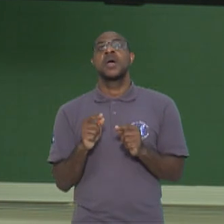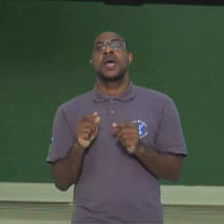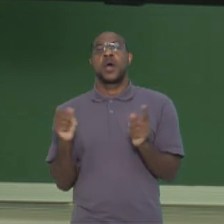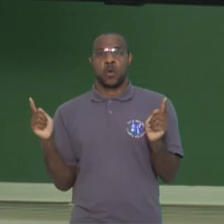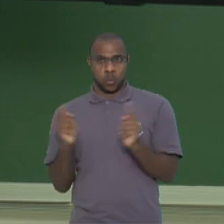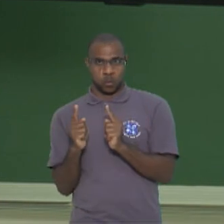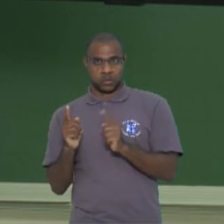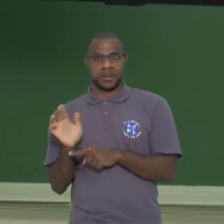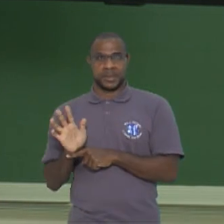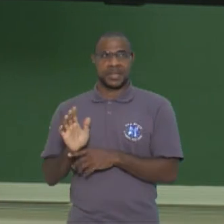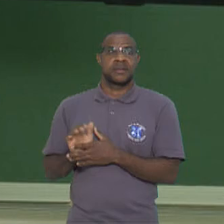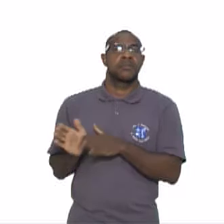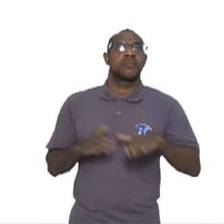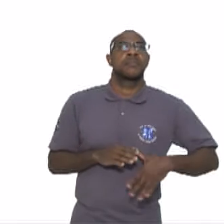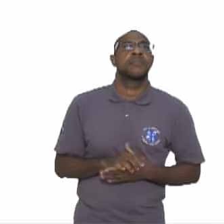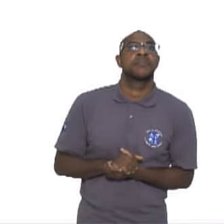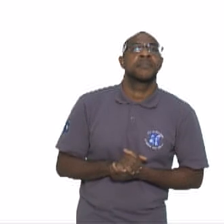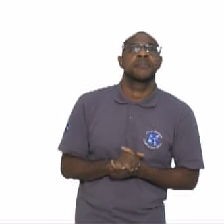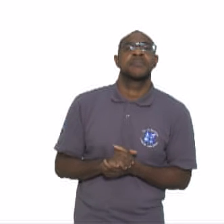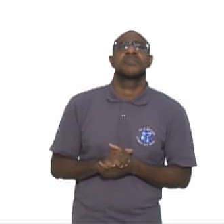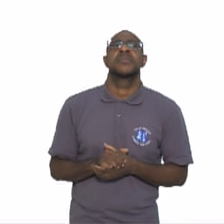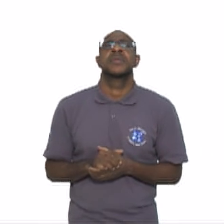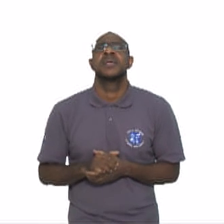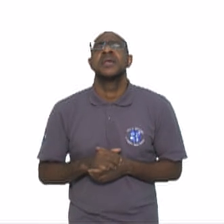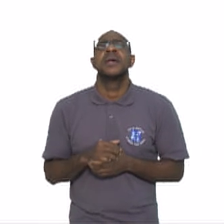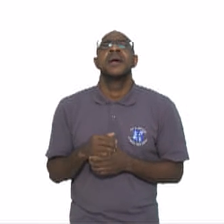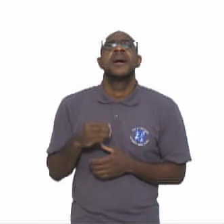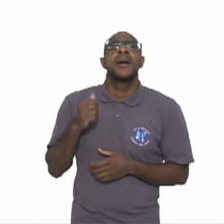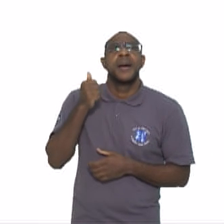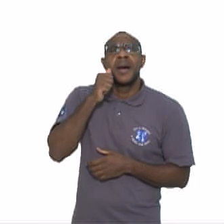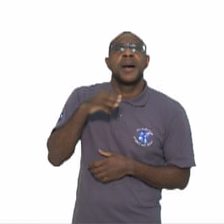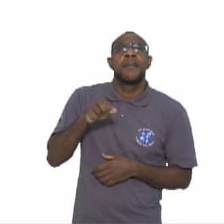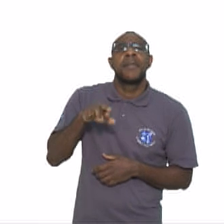3. Maria se recorda com carinho